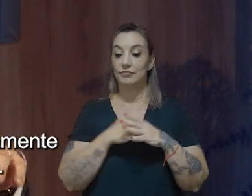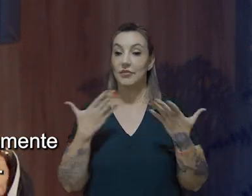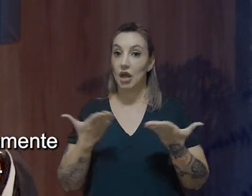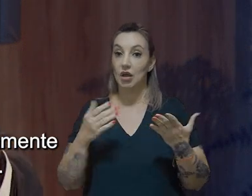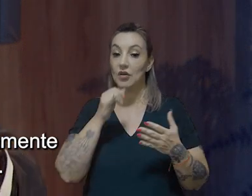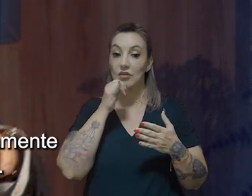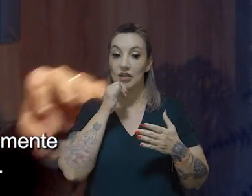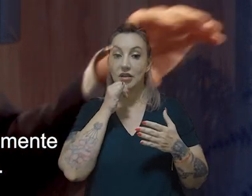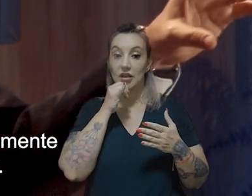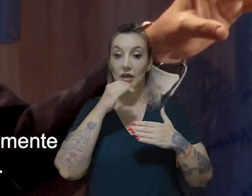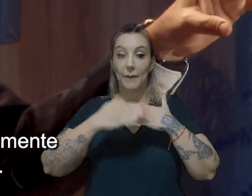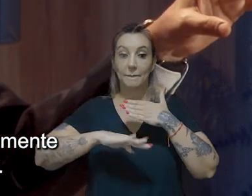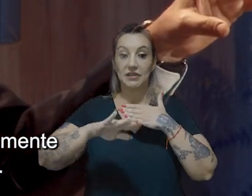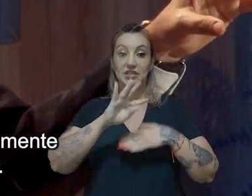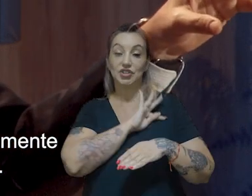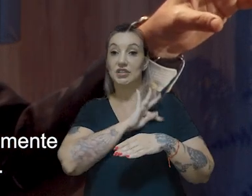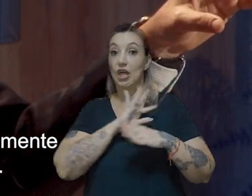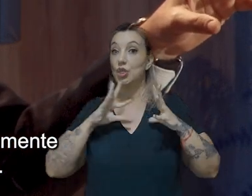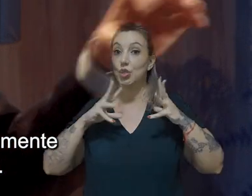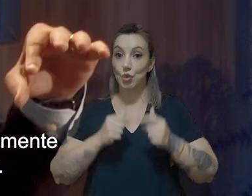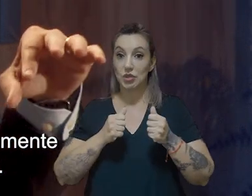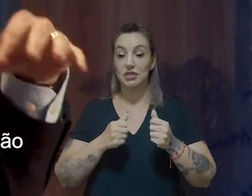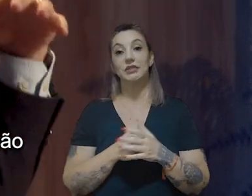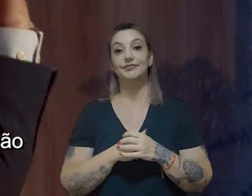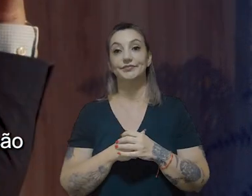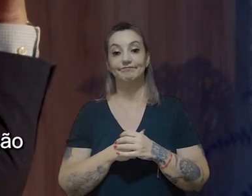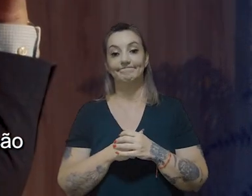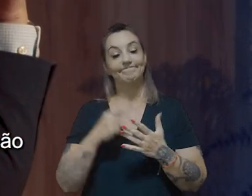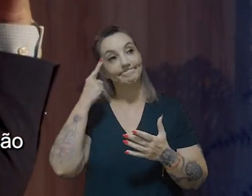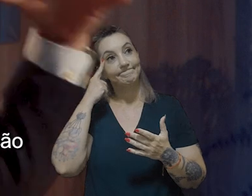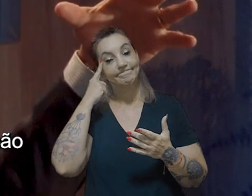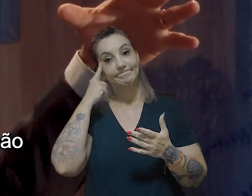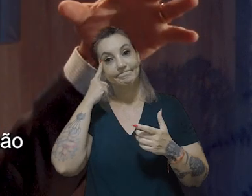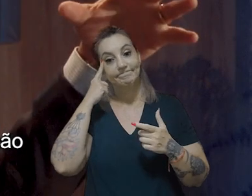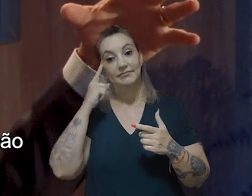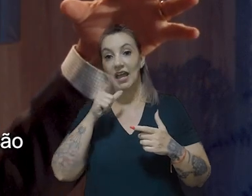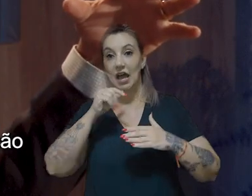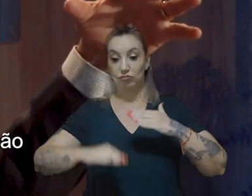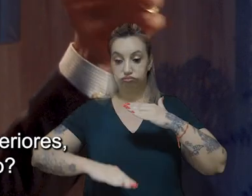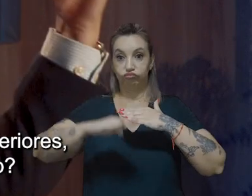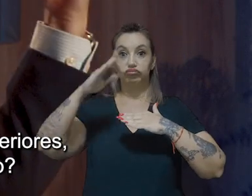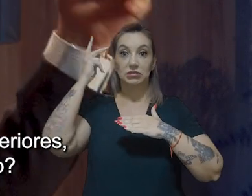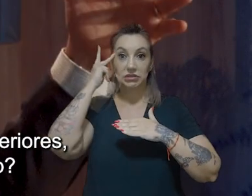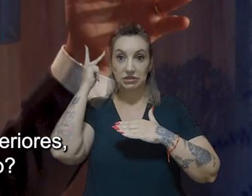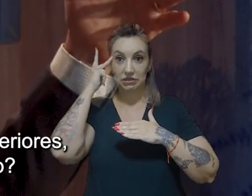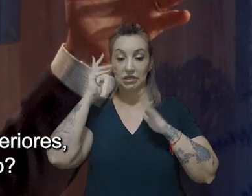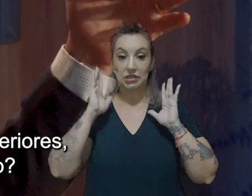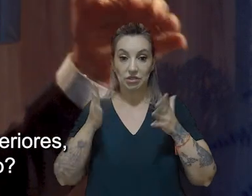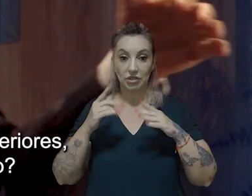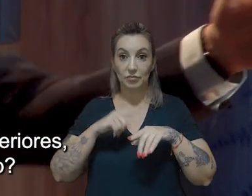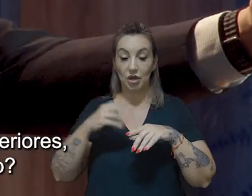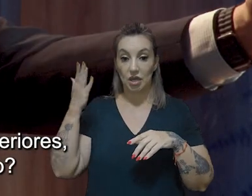agora por exemplo ess é uma bacia praticamente do TT inteira né a bacia do TT é imaginar aqui uma mega uma inundação aqui em São Paulo né como a gente já teve em